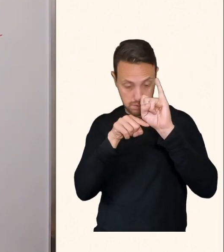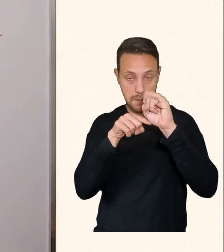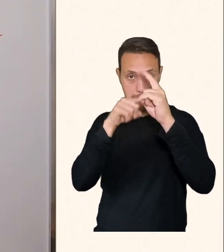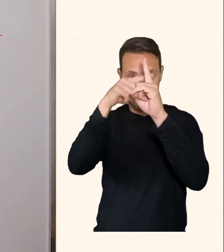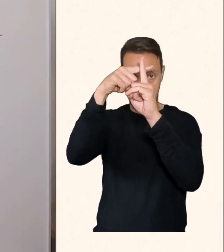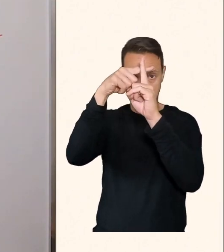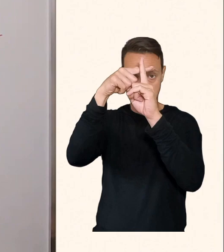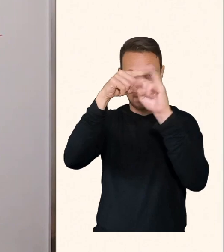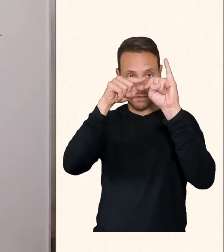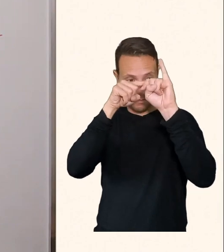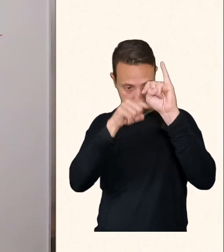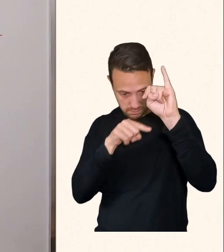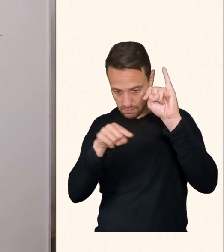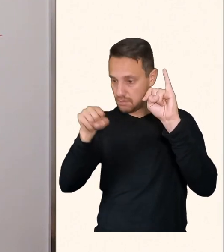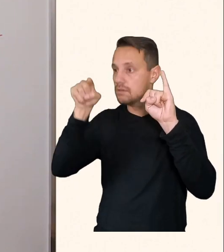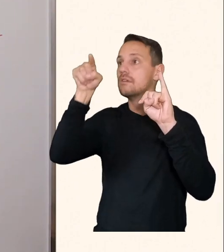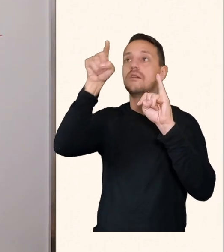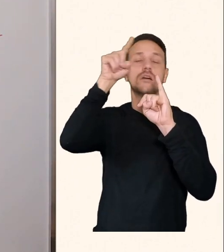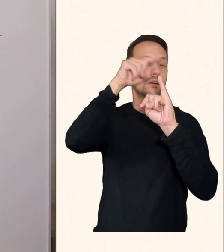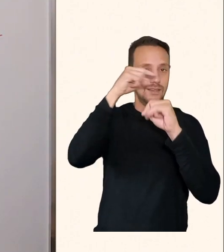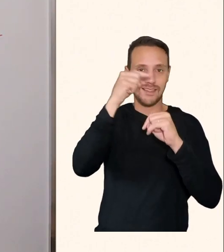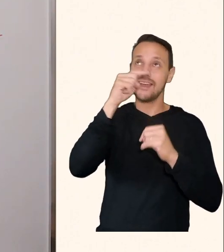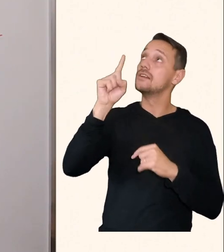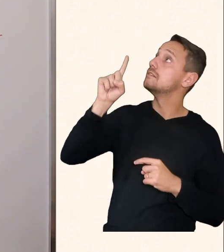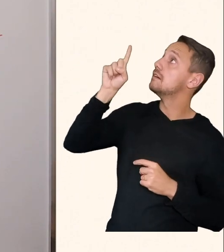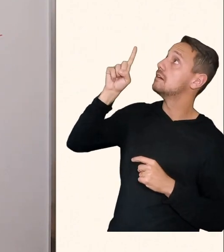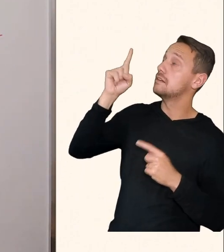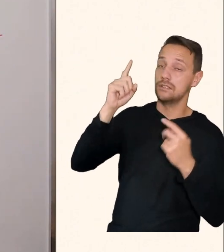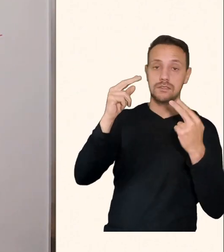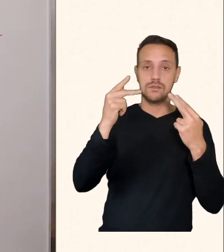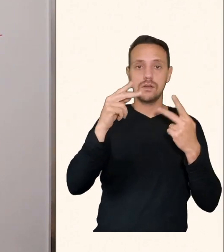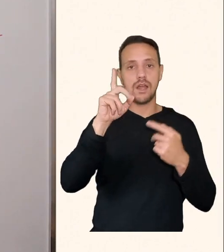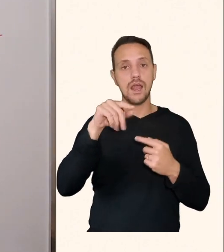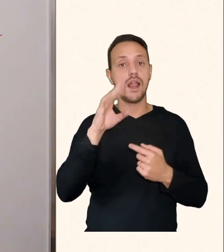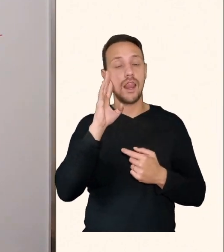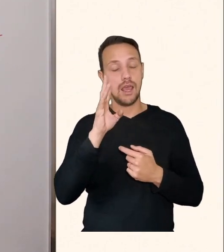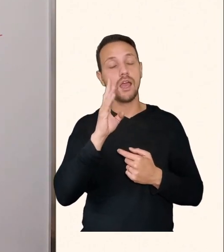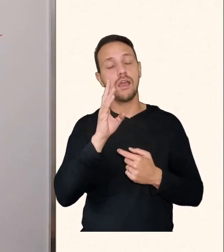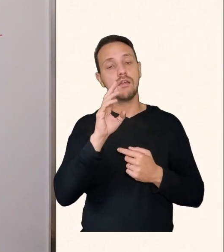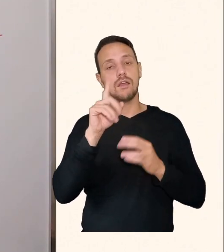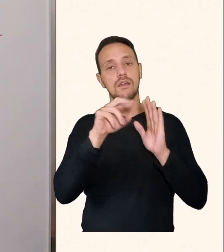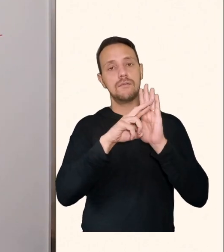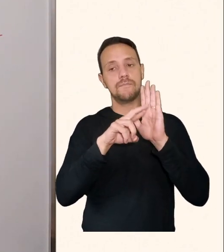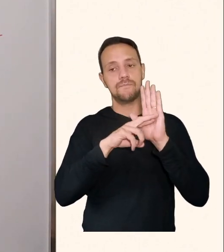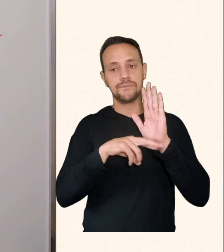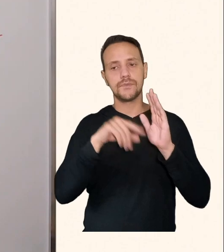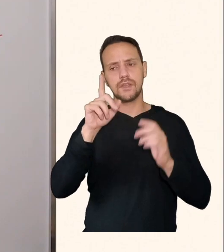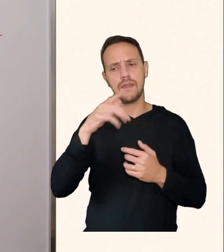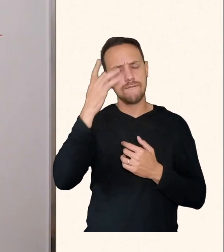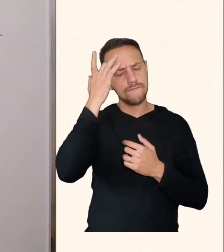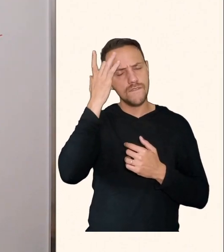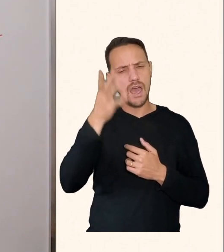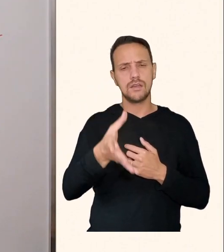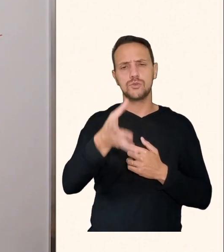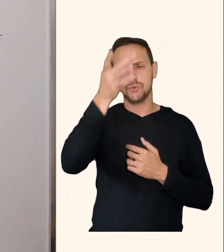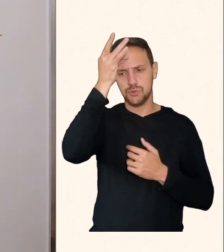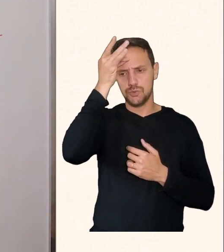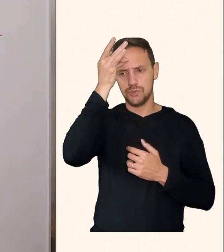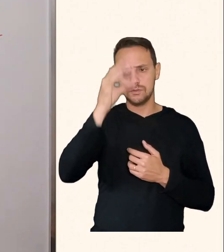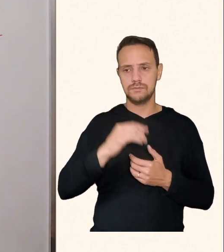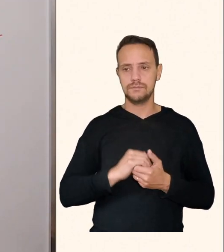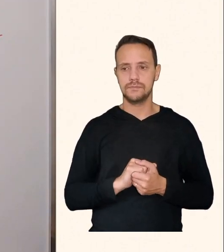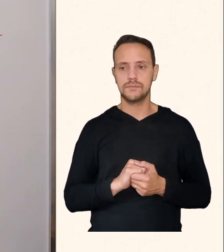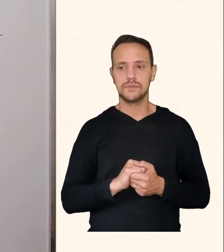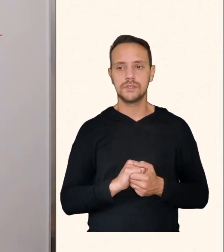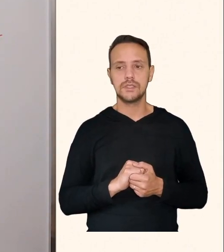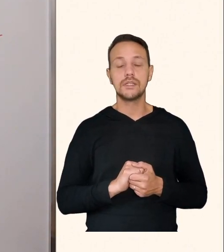e facinho da gente guardar, né? Sempre que eu fizer o produto de dois ao outro, I com J dá K, J com I, J